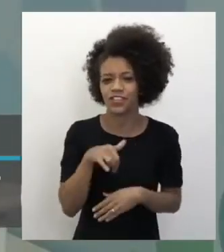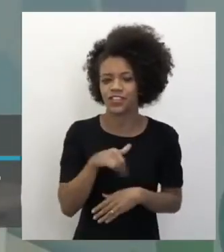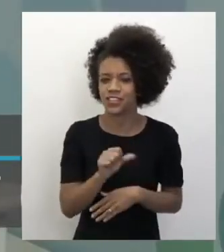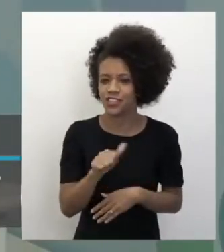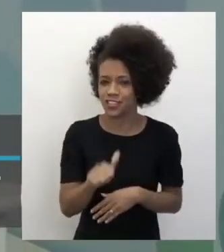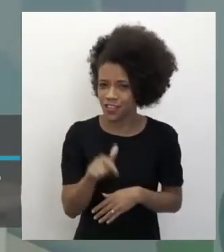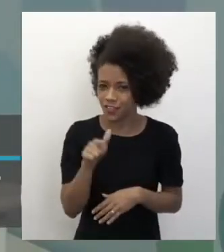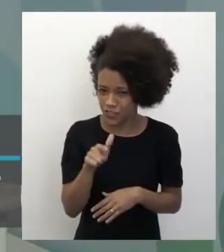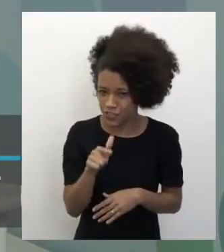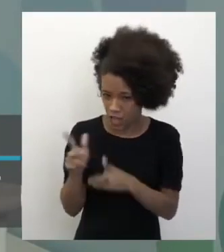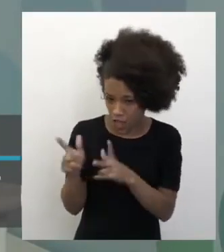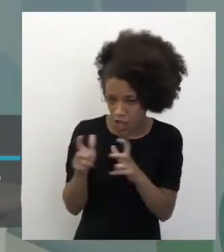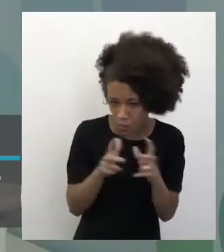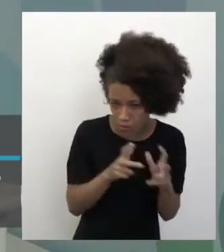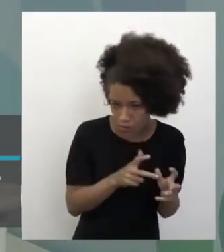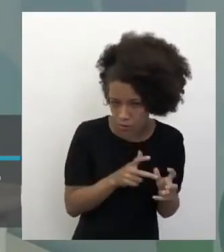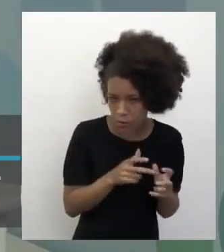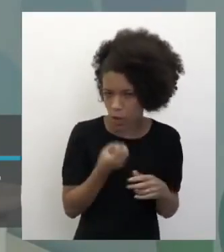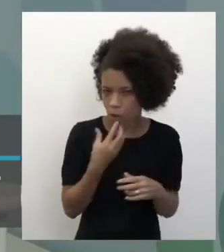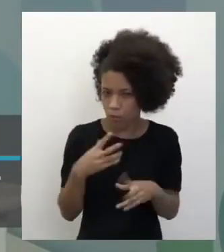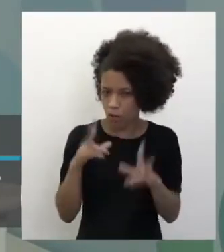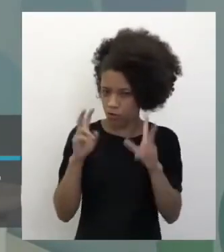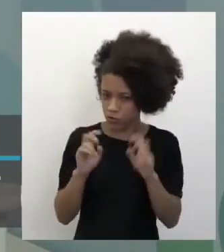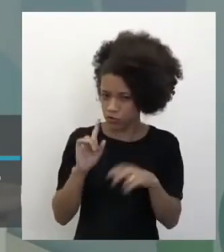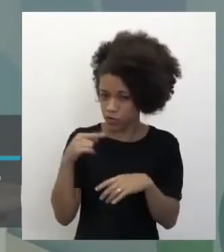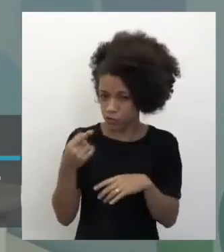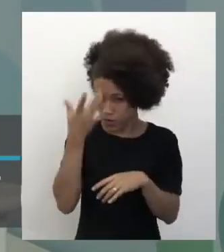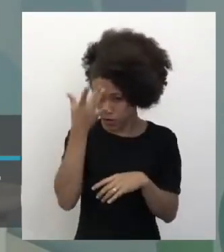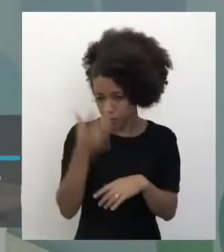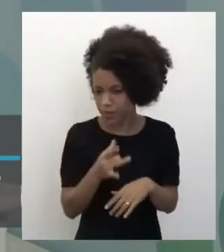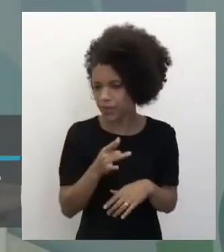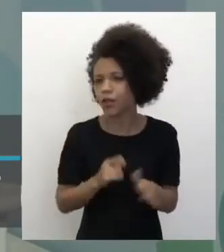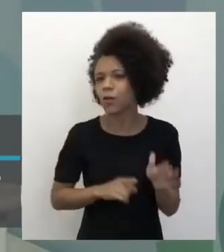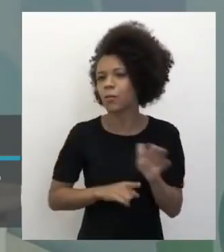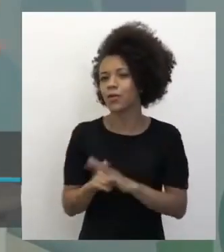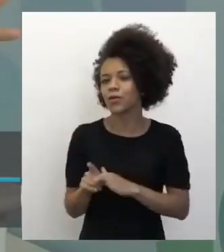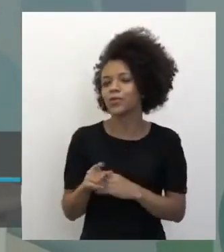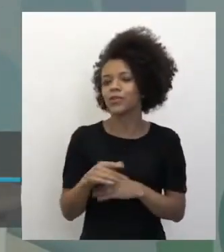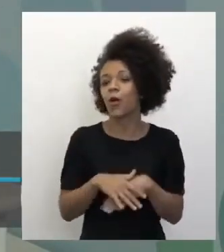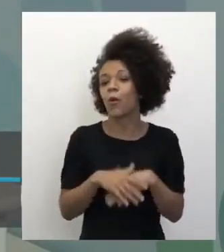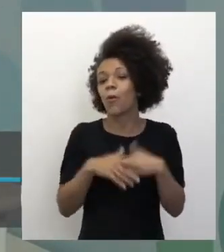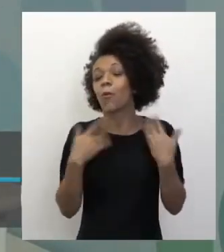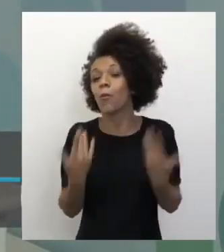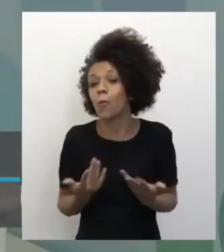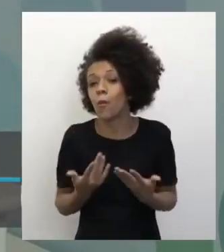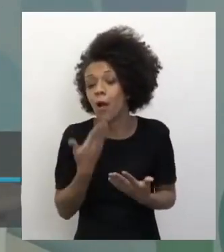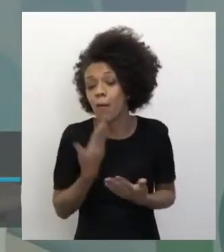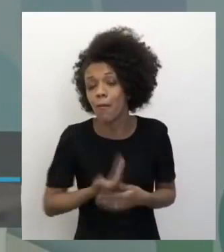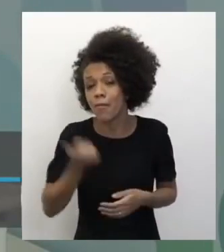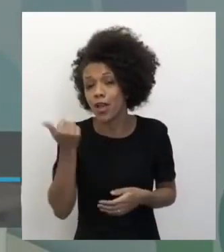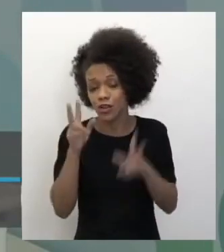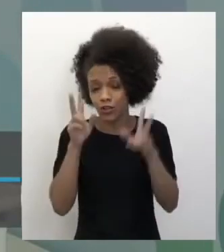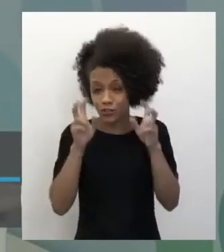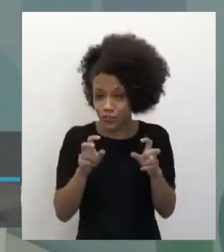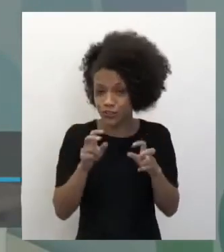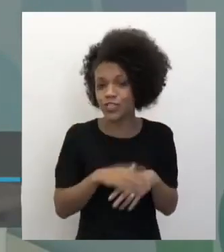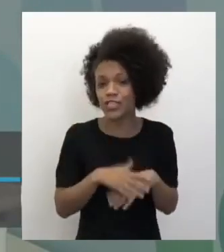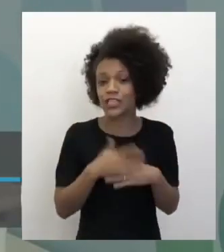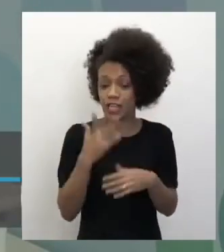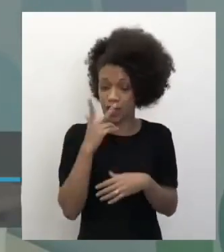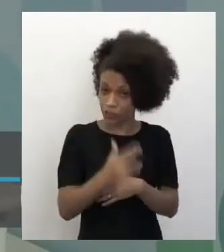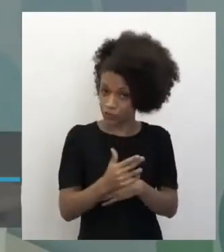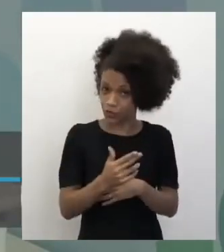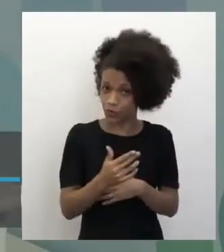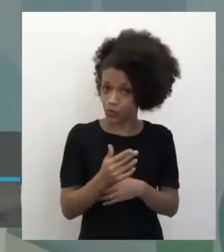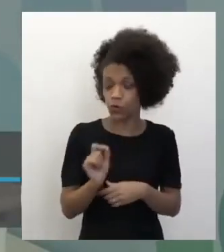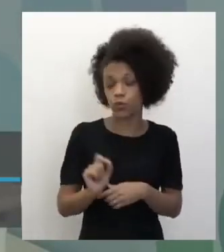aí, pegou, captou aí um bom título? Depois, amanhã eu venho aqui perguntando pra Geisa qual foi o melhor título que ela achou aí dos que